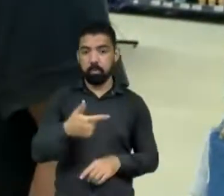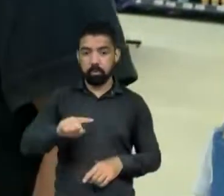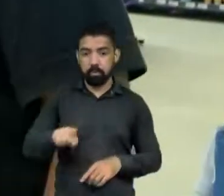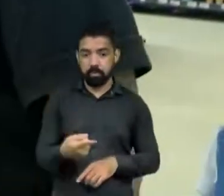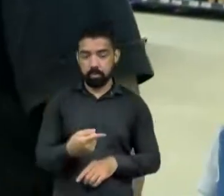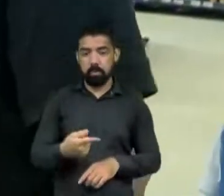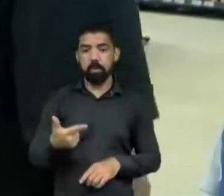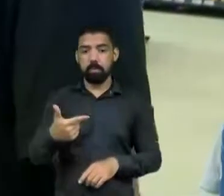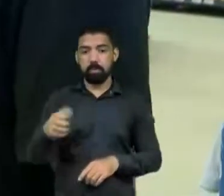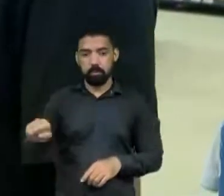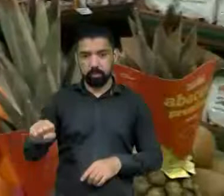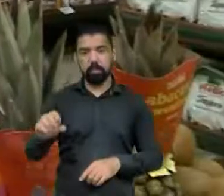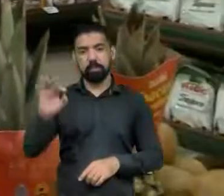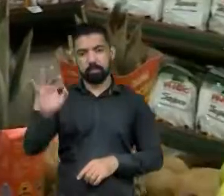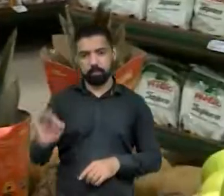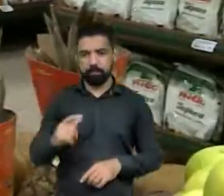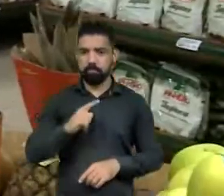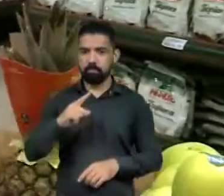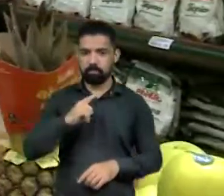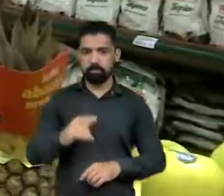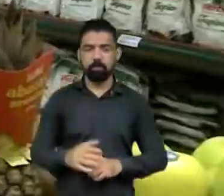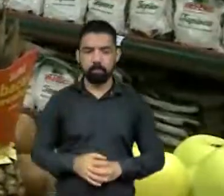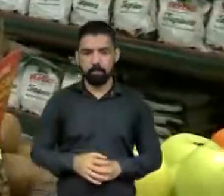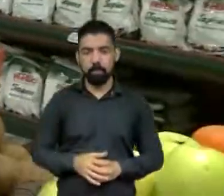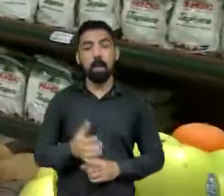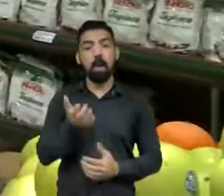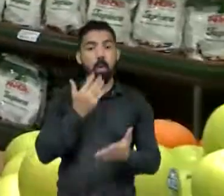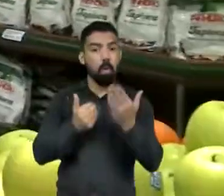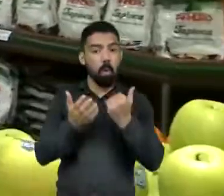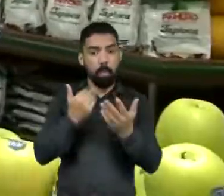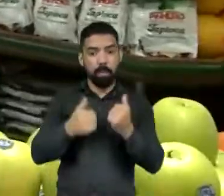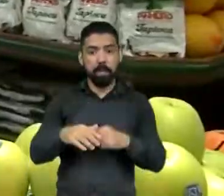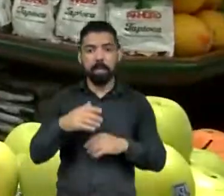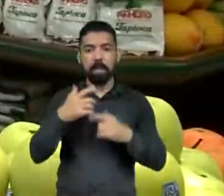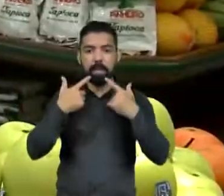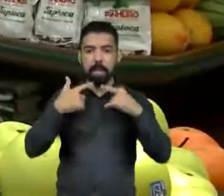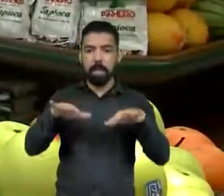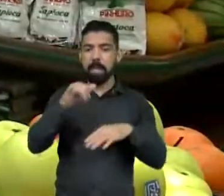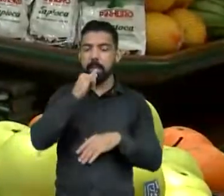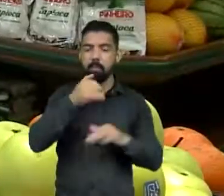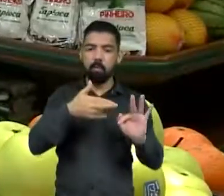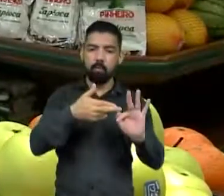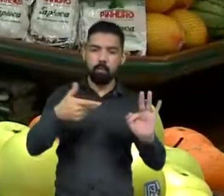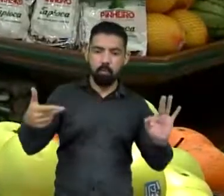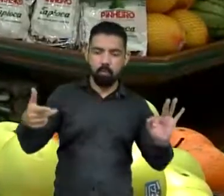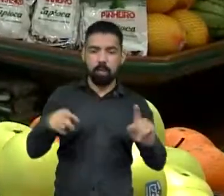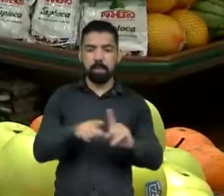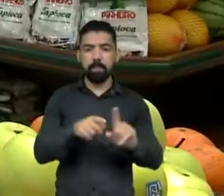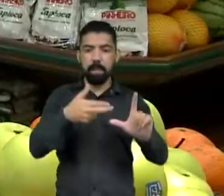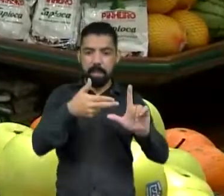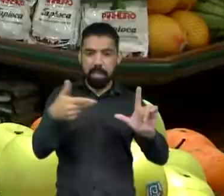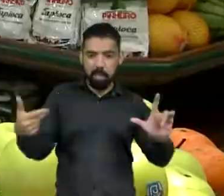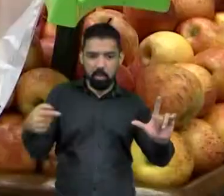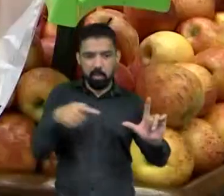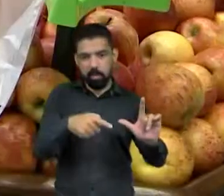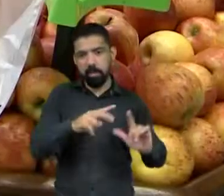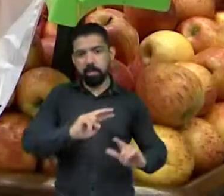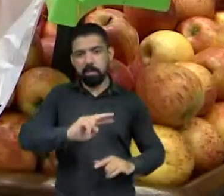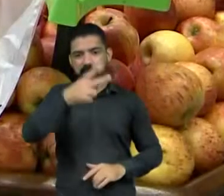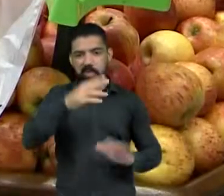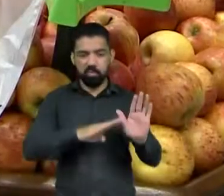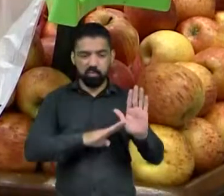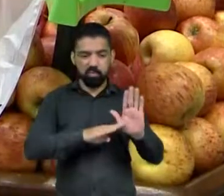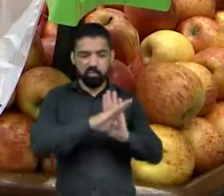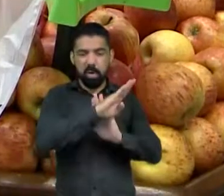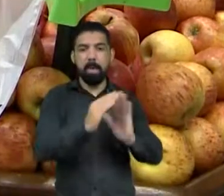12,28%, respectivamente. Os alimentos in natura, como frutas e legumes, sofrem com os impactos da inflação por